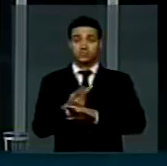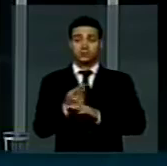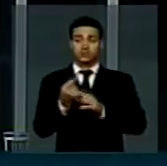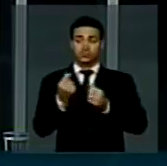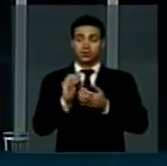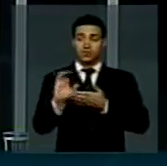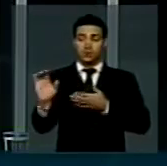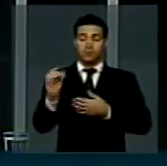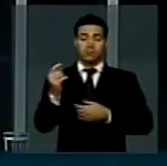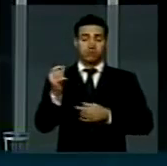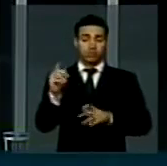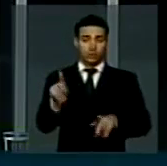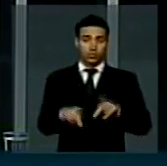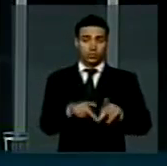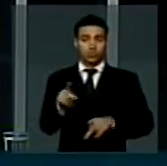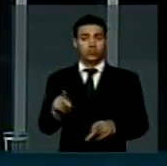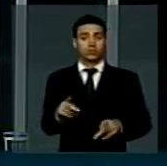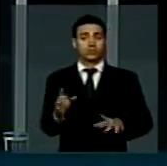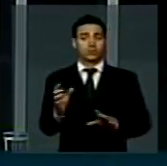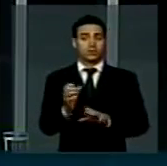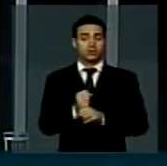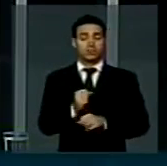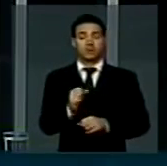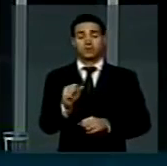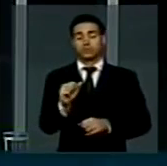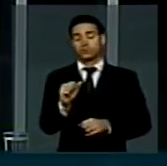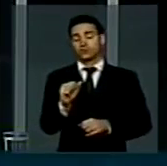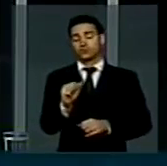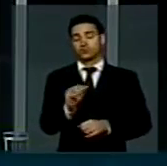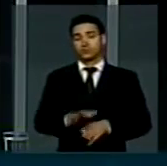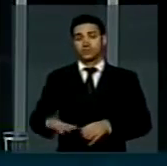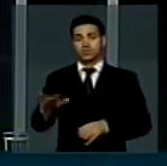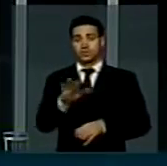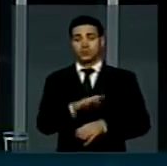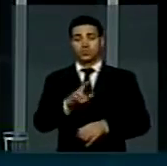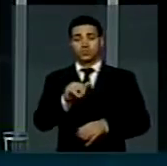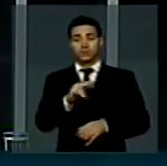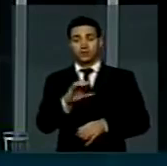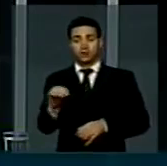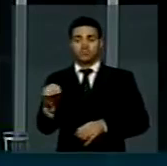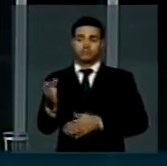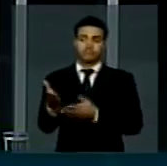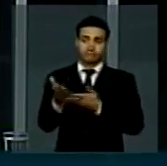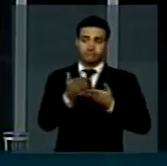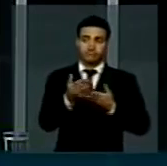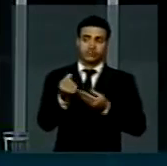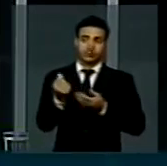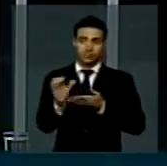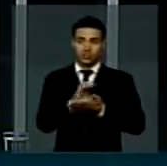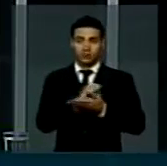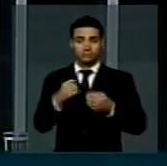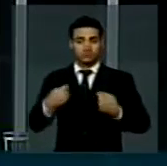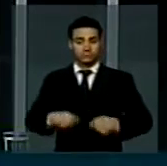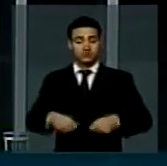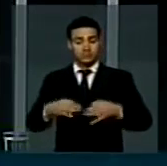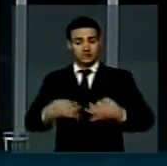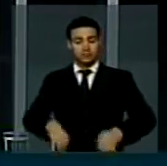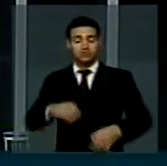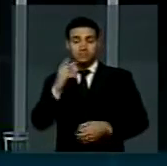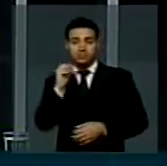pública, buscando no Orçamento Geral da União, um subsídio, um recurso necessário para que a gente